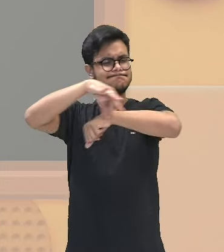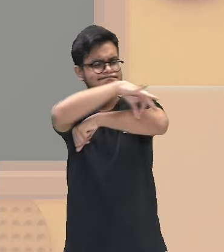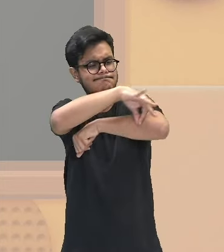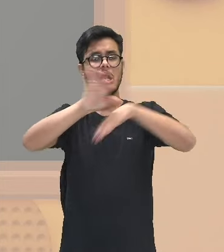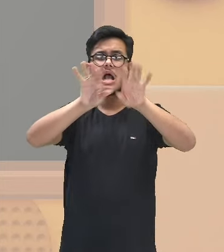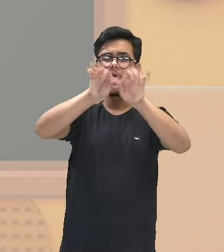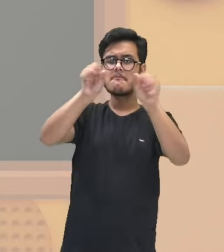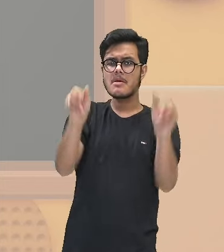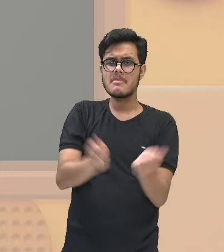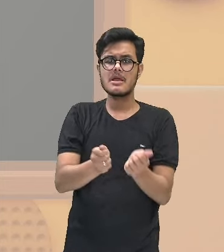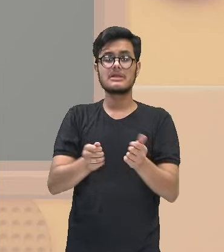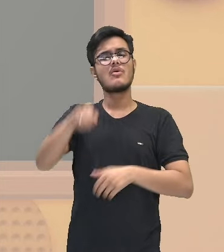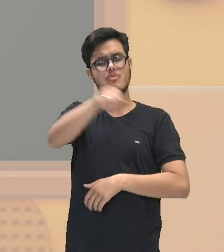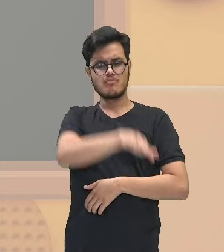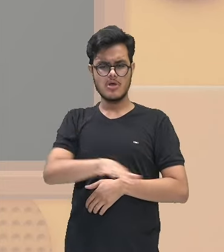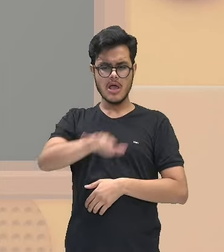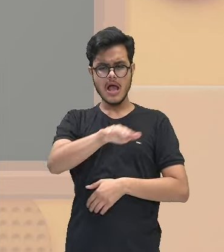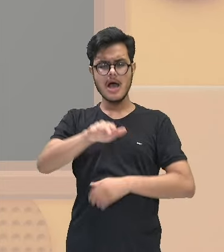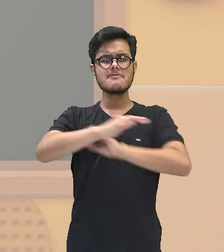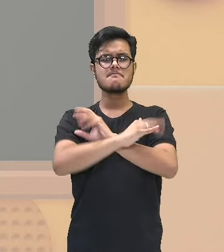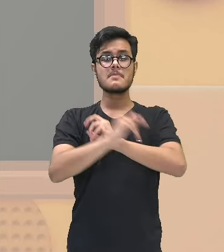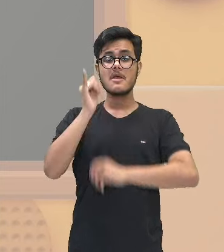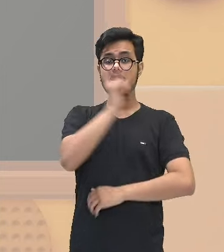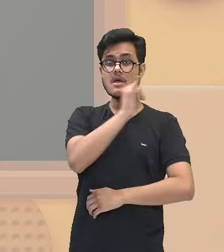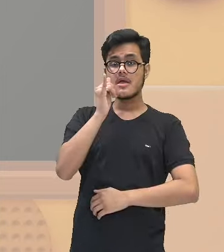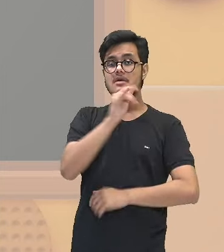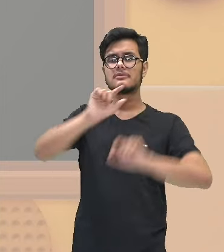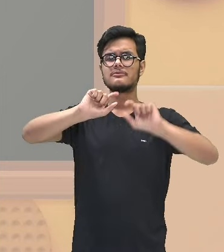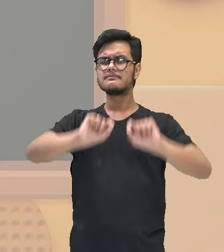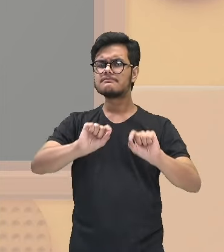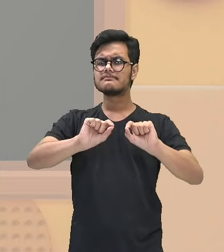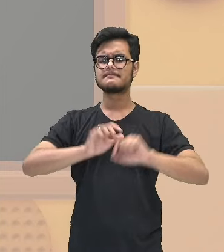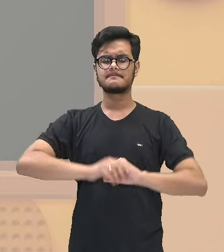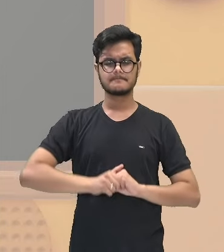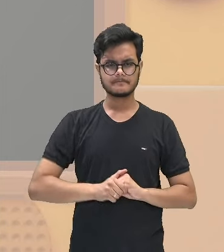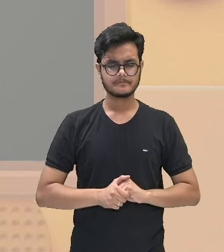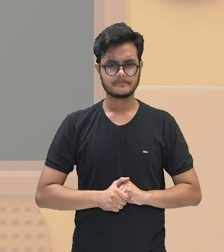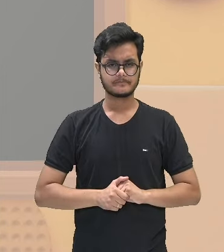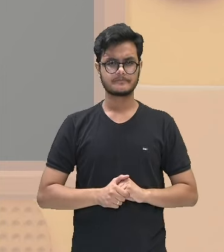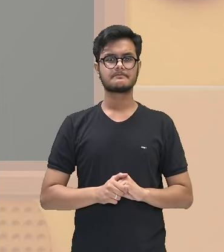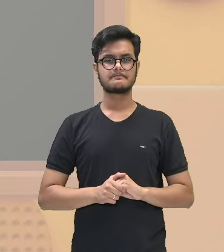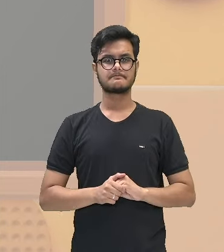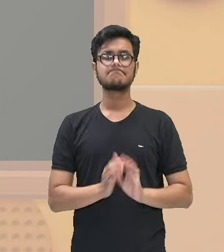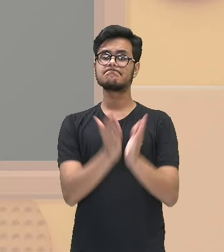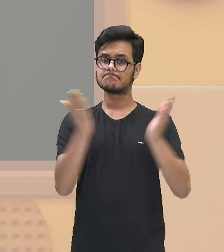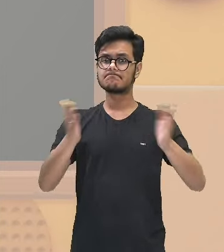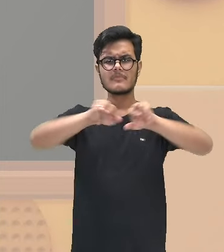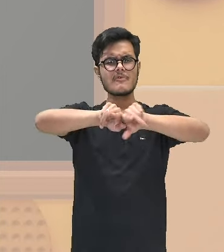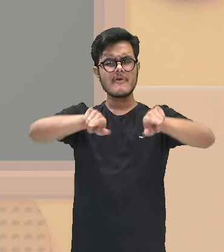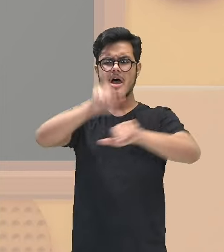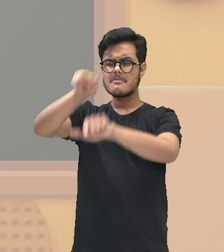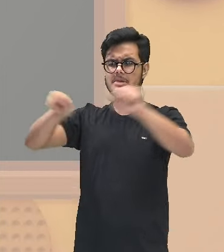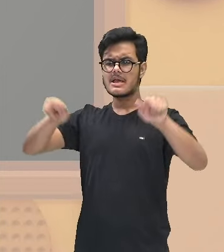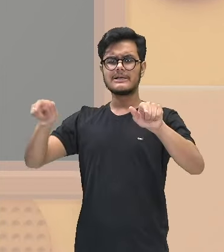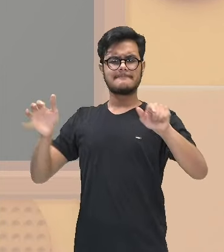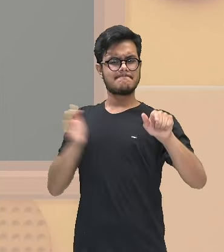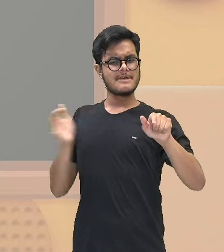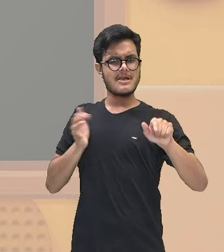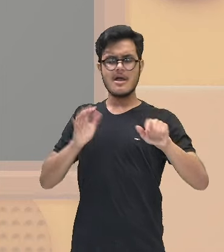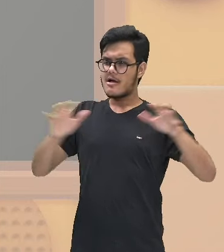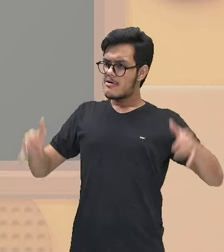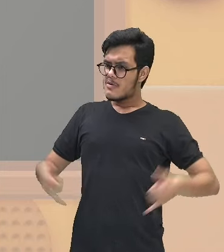com que essa área aí das cidades italianas elas tenham ali uma grande quantidade de pessoas